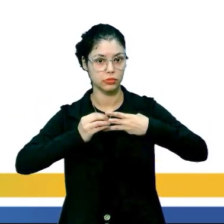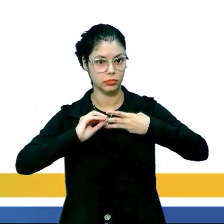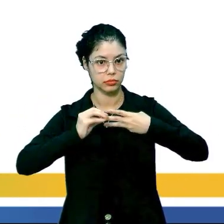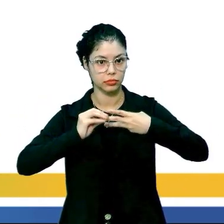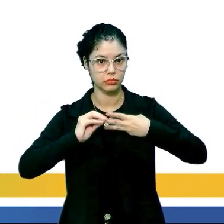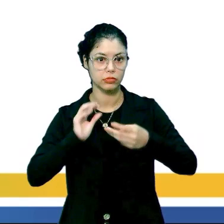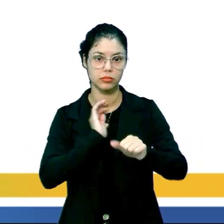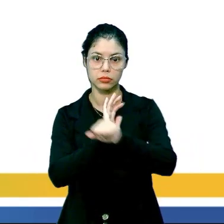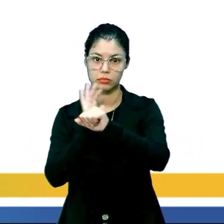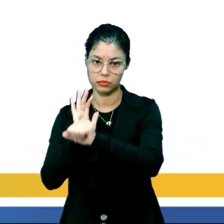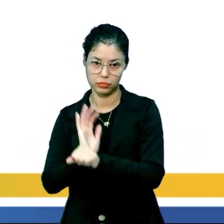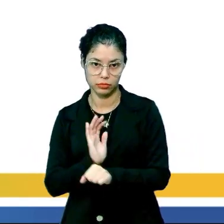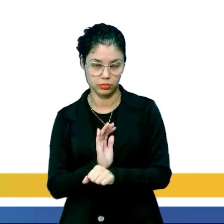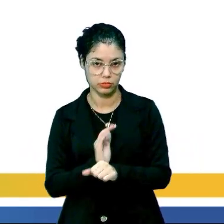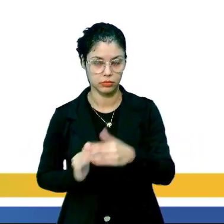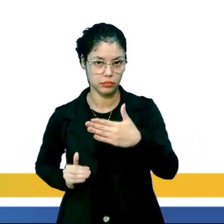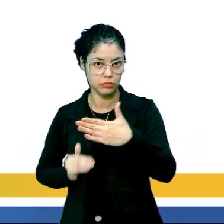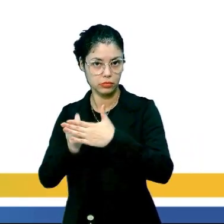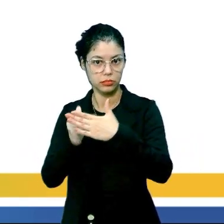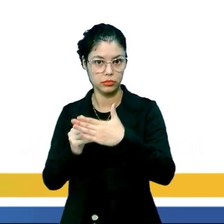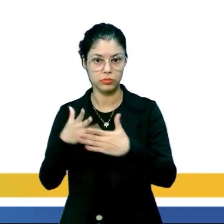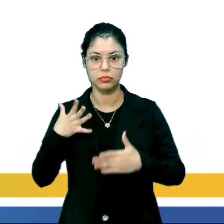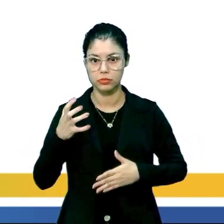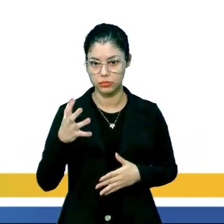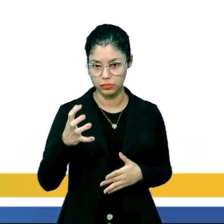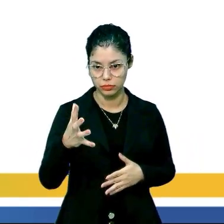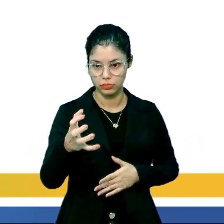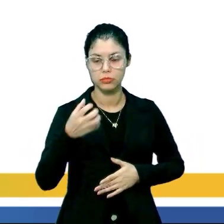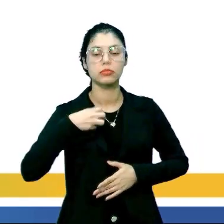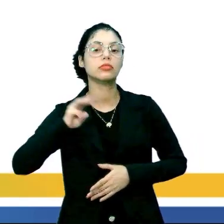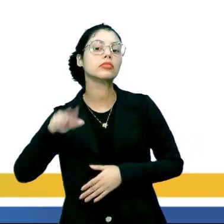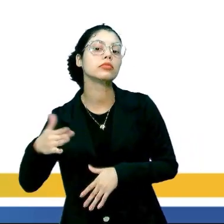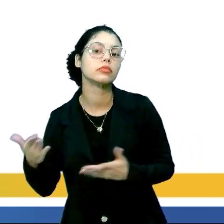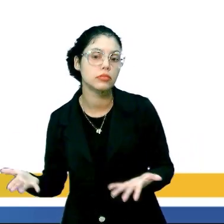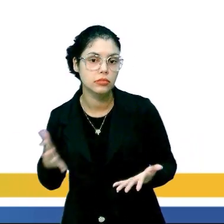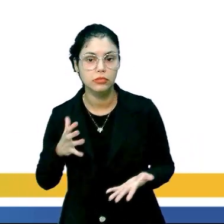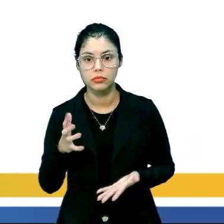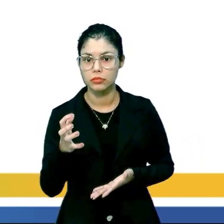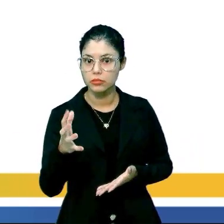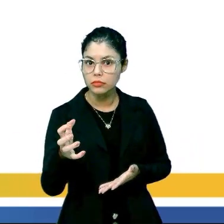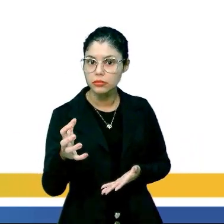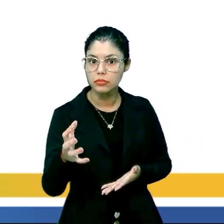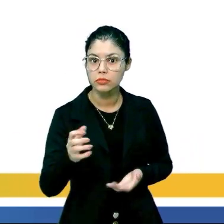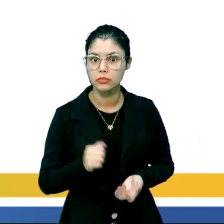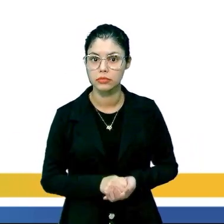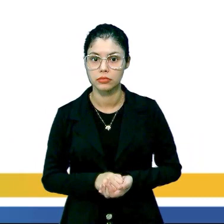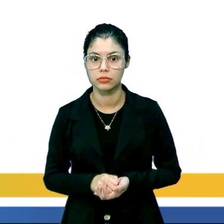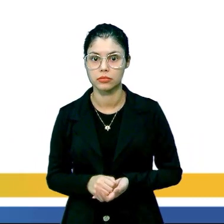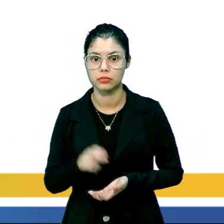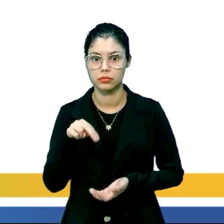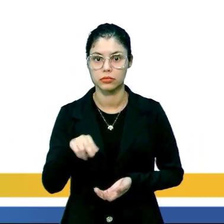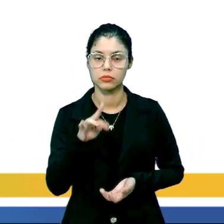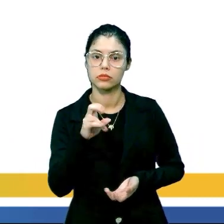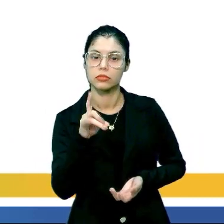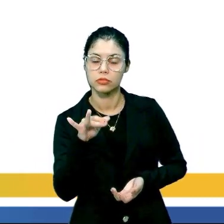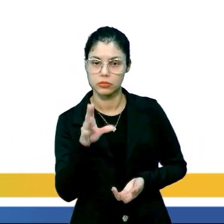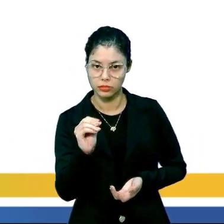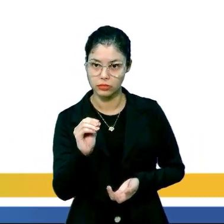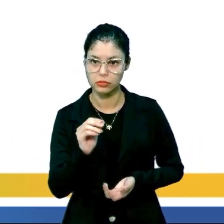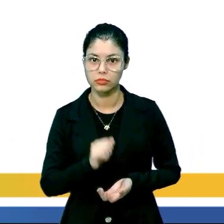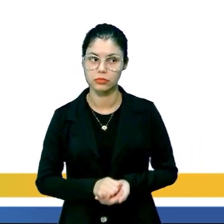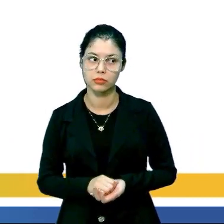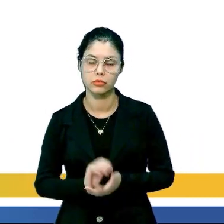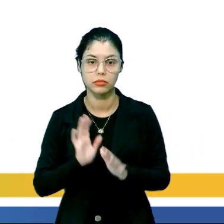células ajudem nesse combate das bactérias. Quem é que vai ajudar essas bactérias? São os neutrófilos, tá